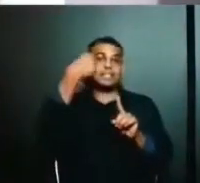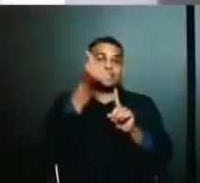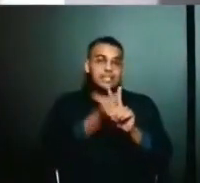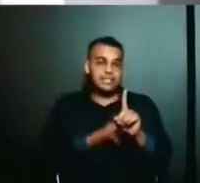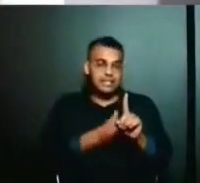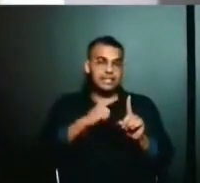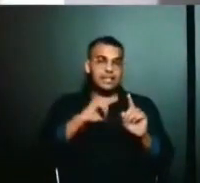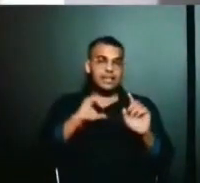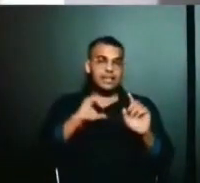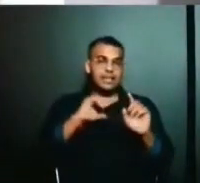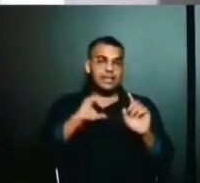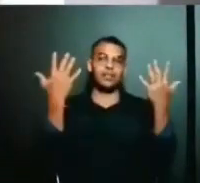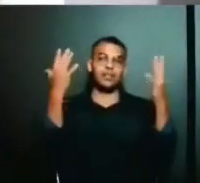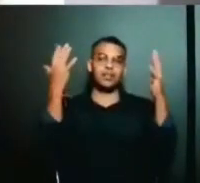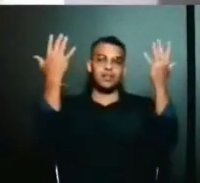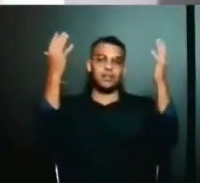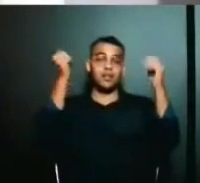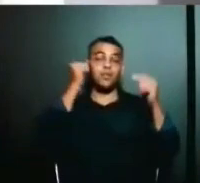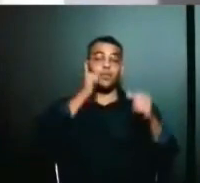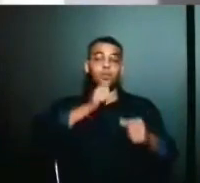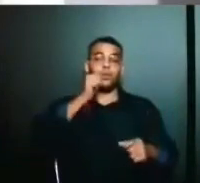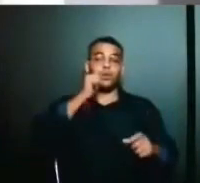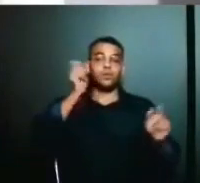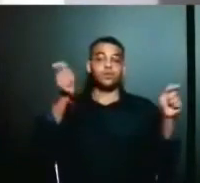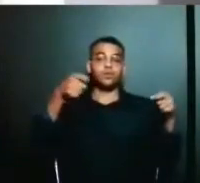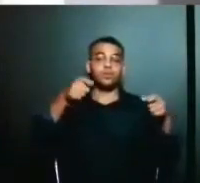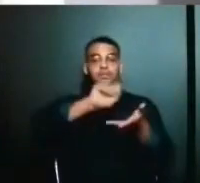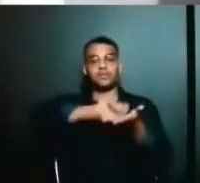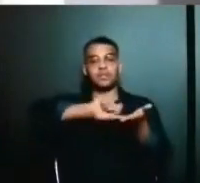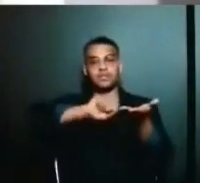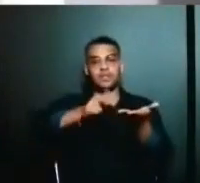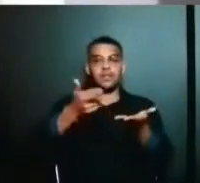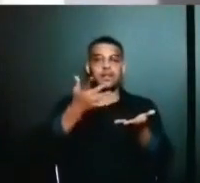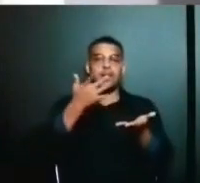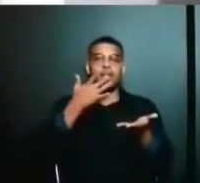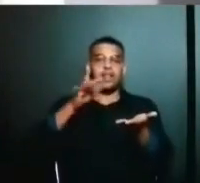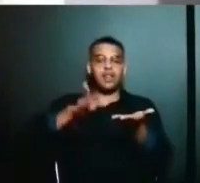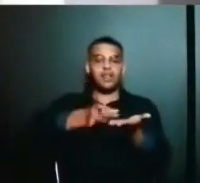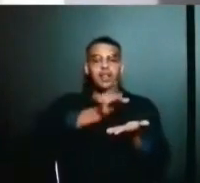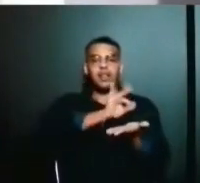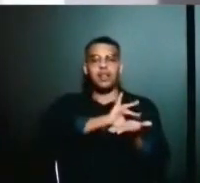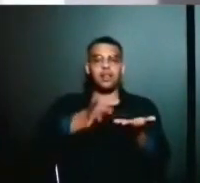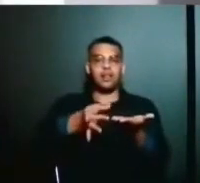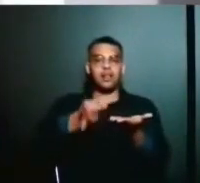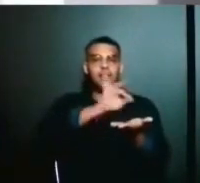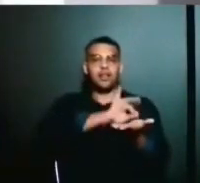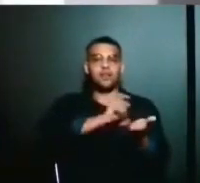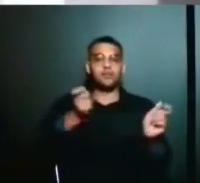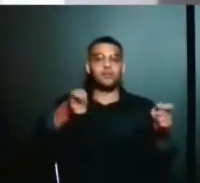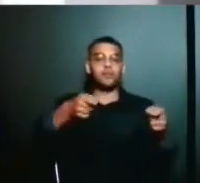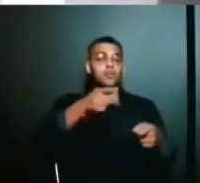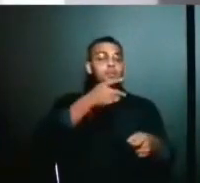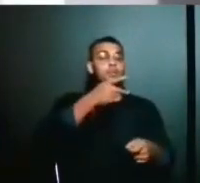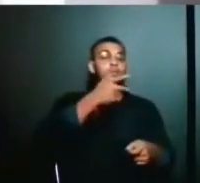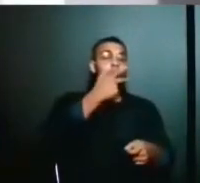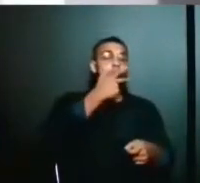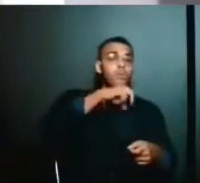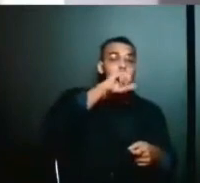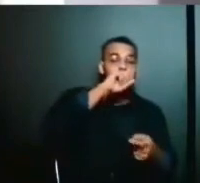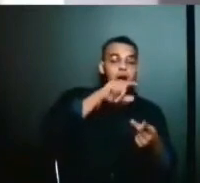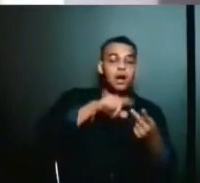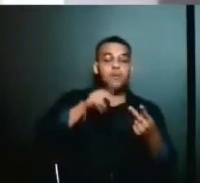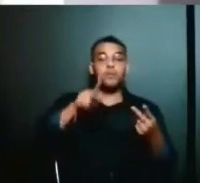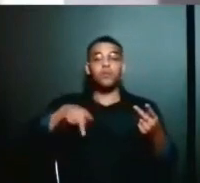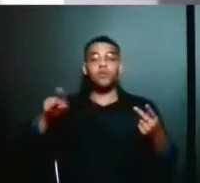Só mulheres escreveriam na revista semanal, que vai para pais, professores, enfim. E eu fui abordada para